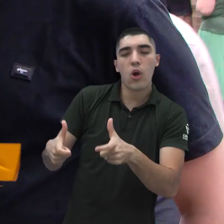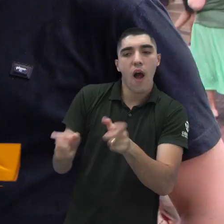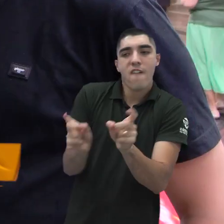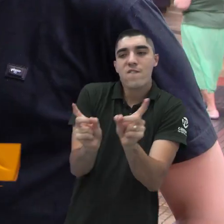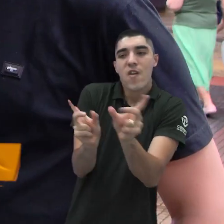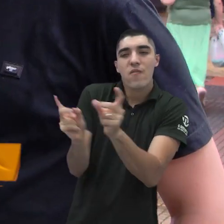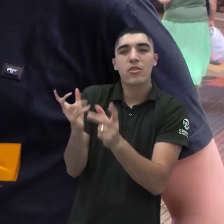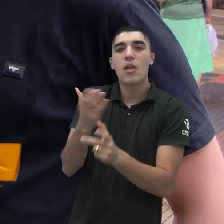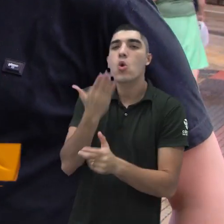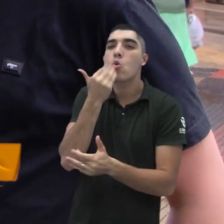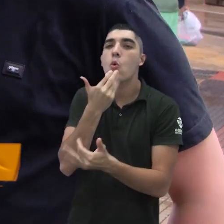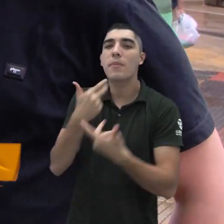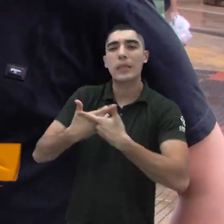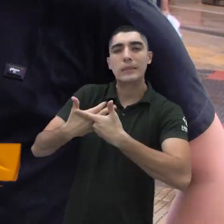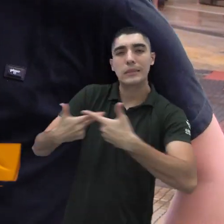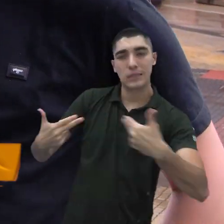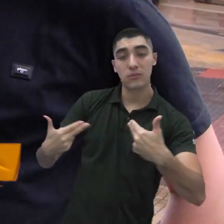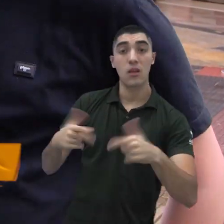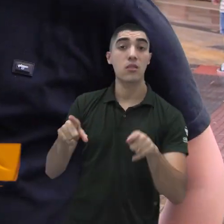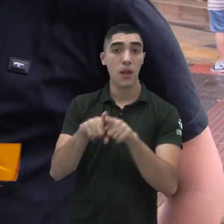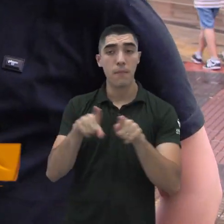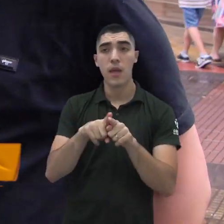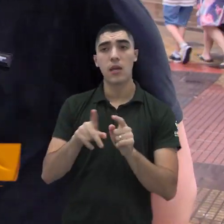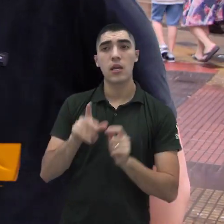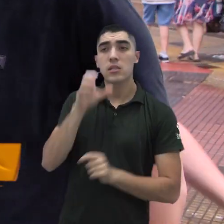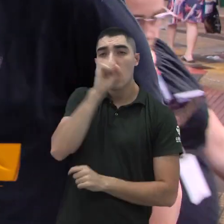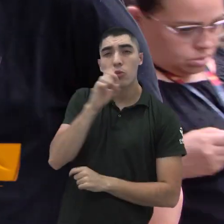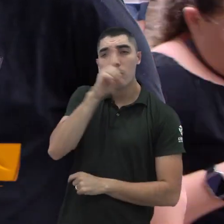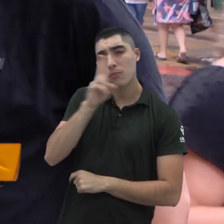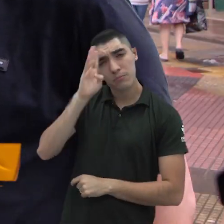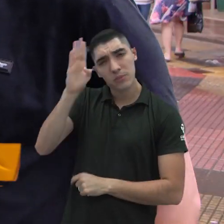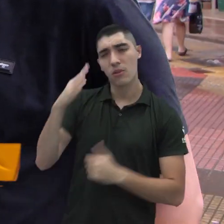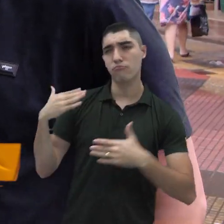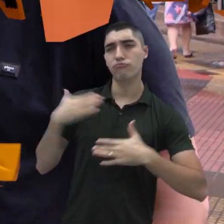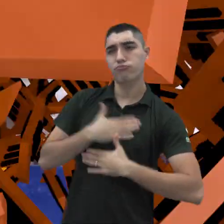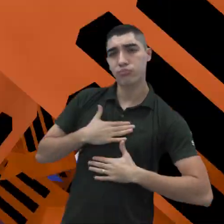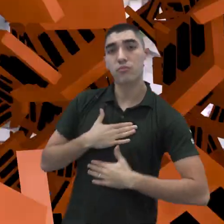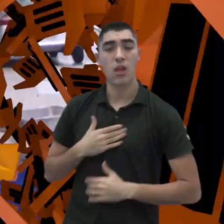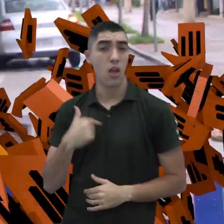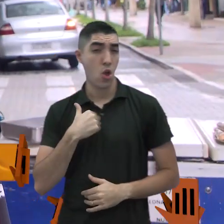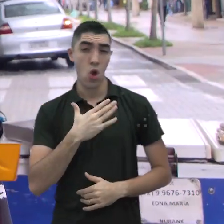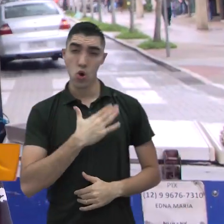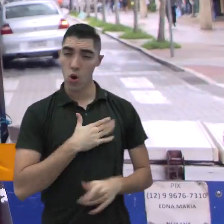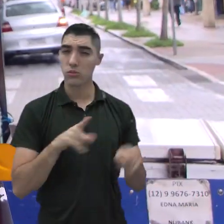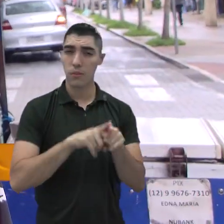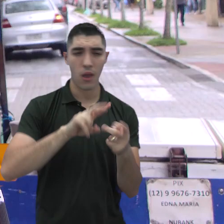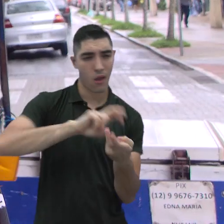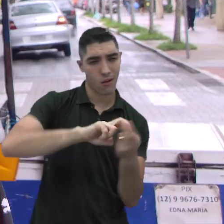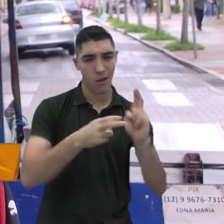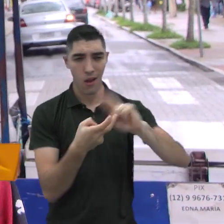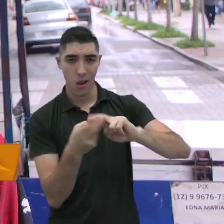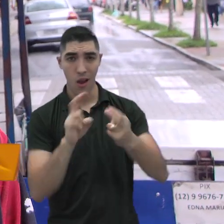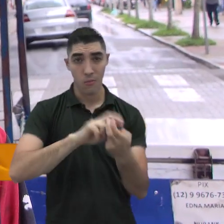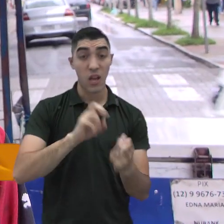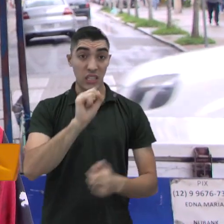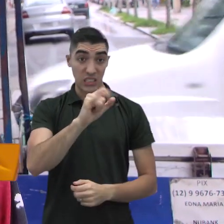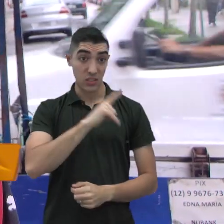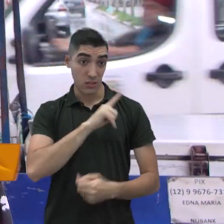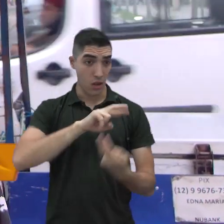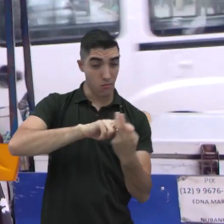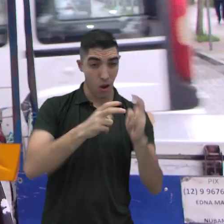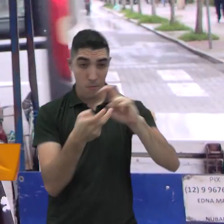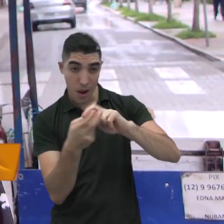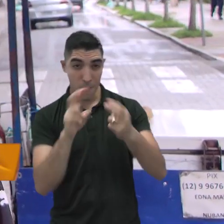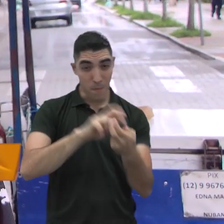mais lazer, principalmente no final de semana. curto pra caramba capoeira, o bagulho se tivesse